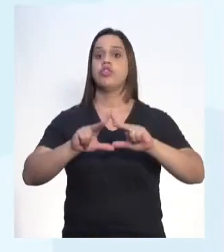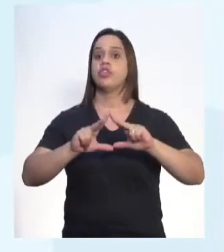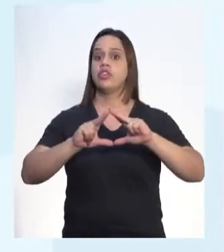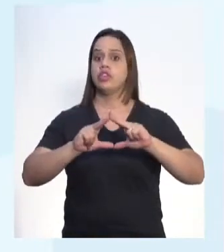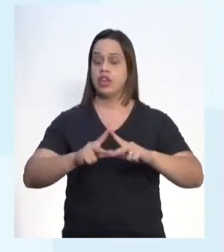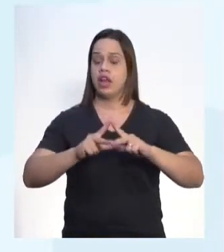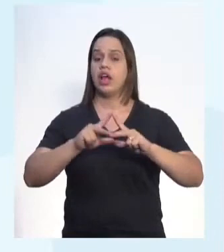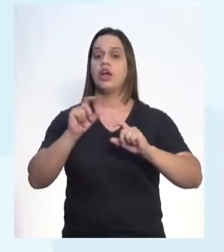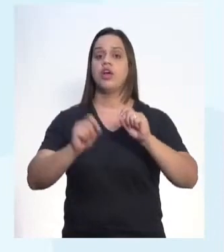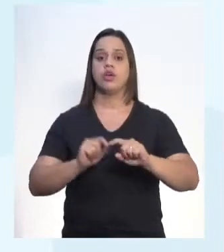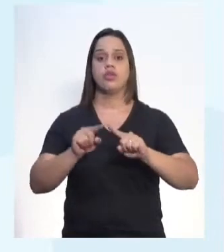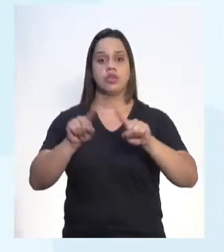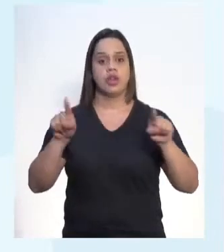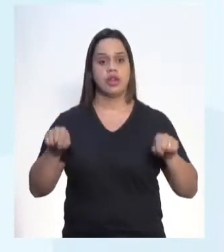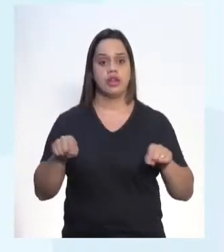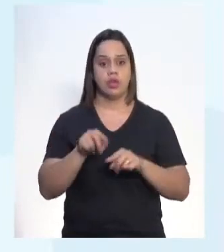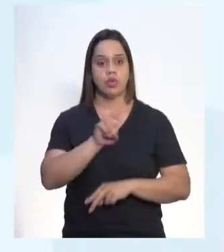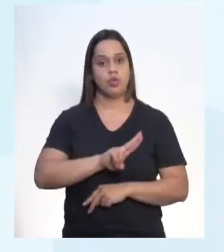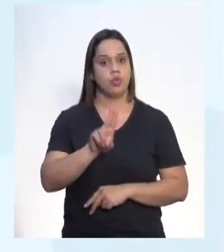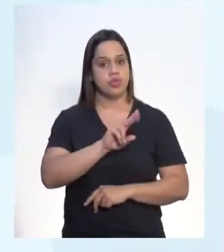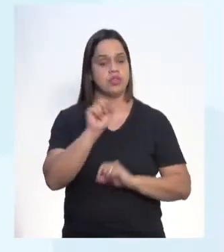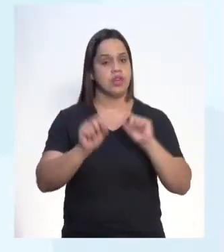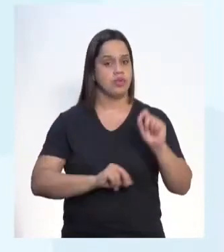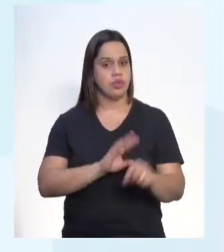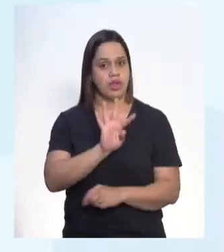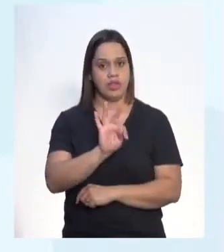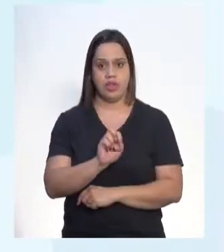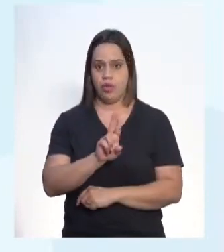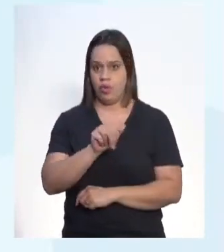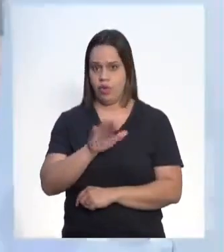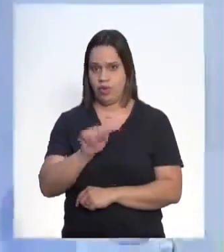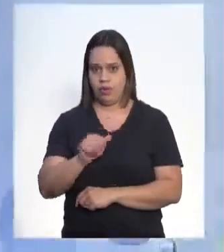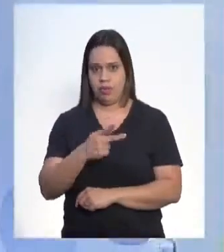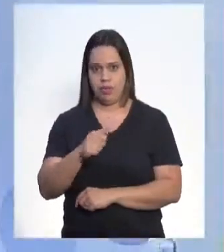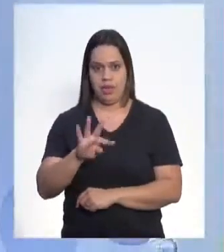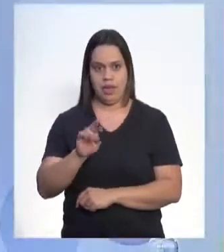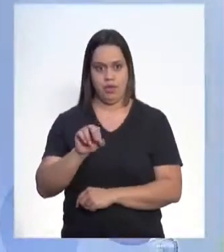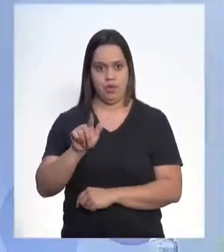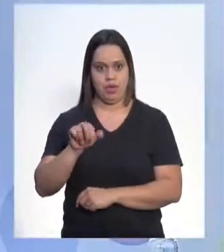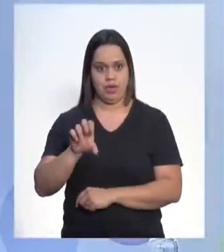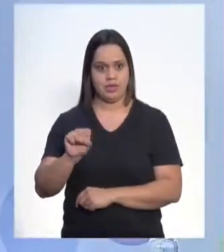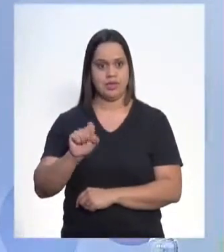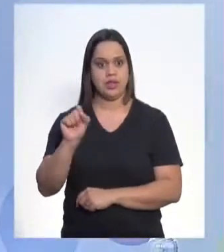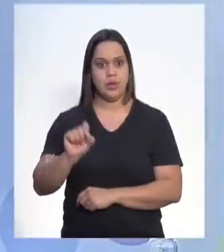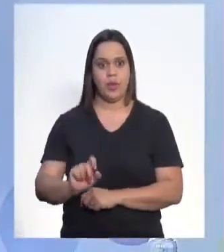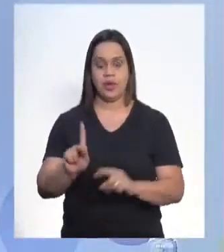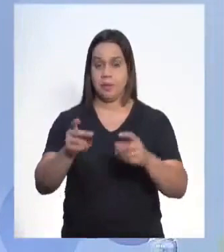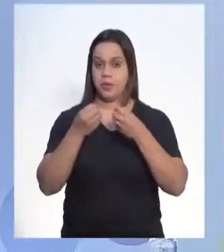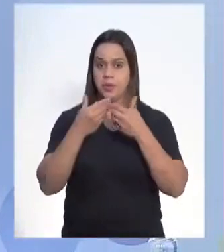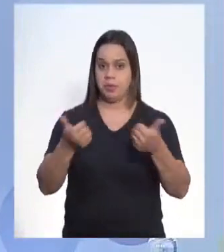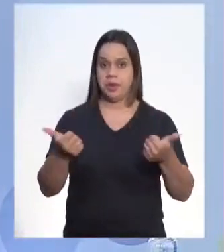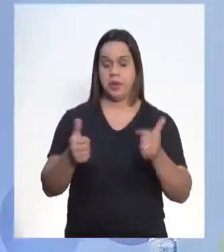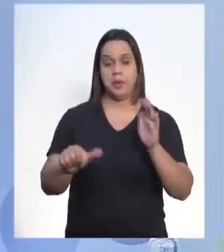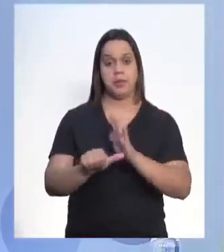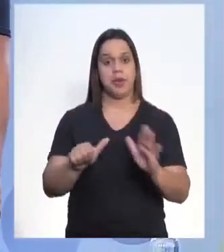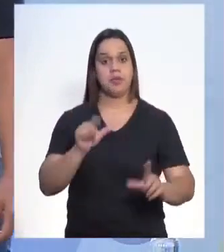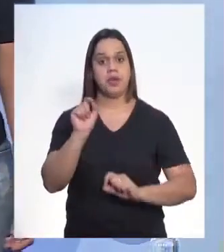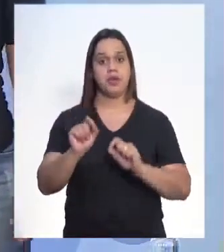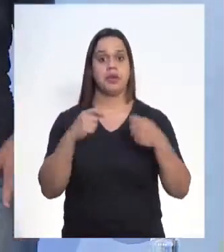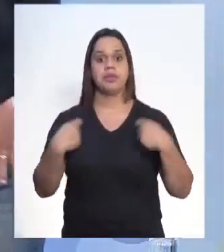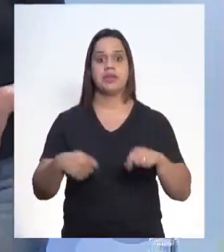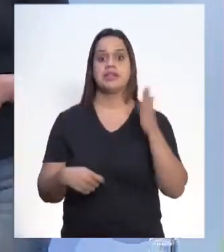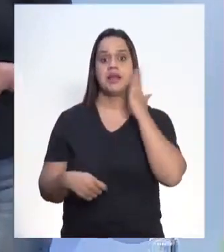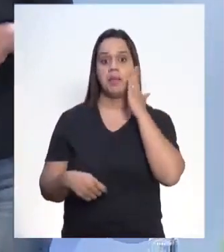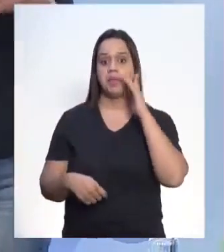retângulos utilizando o Teorema de Pitágoras. Muito bem. Então, primeira coisa que a gente precisa